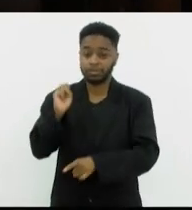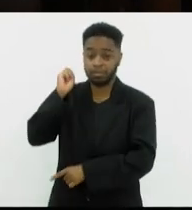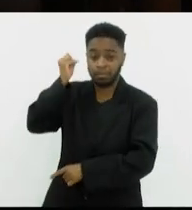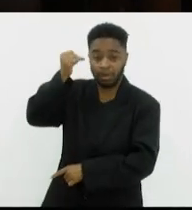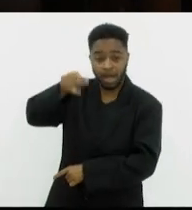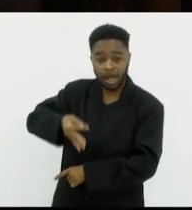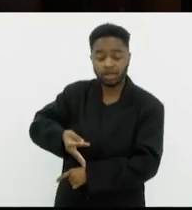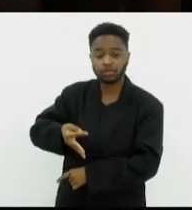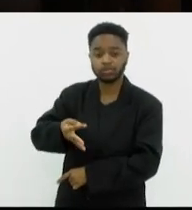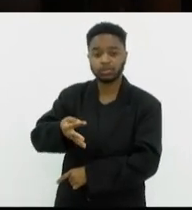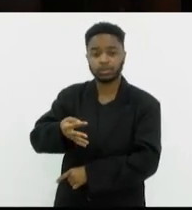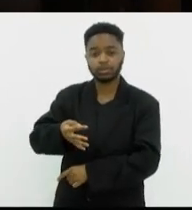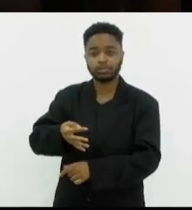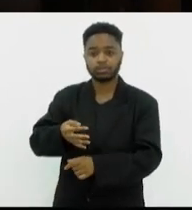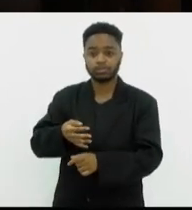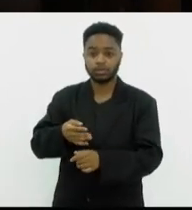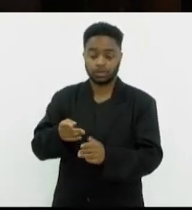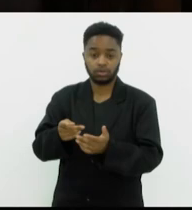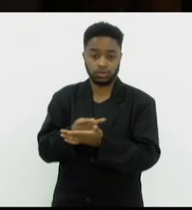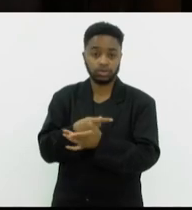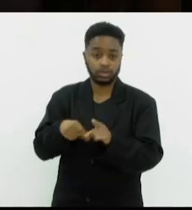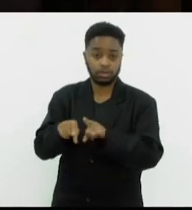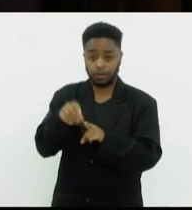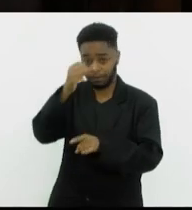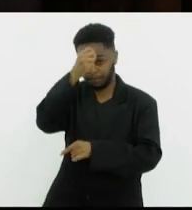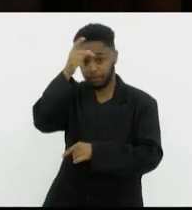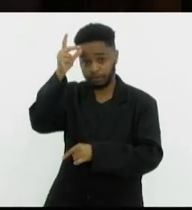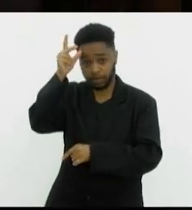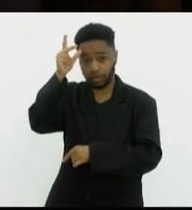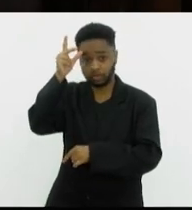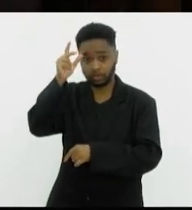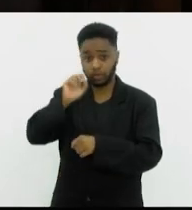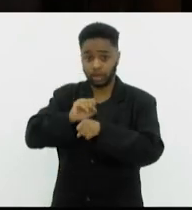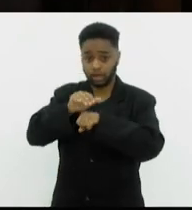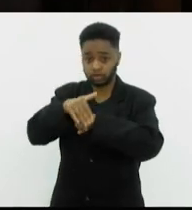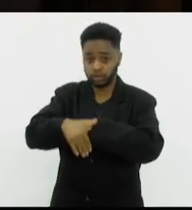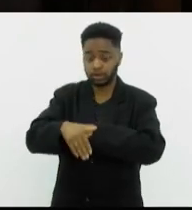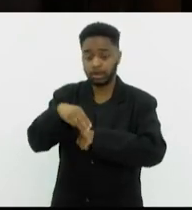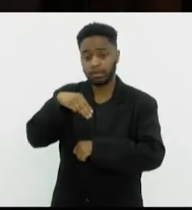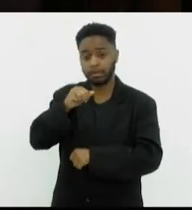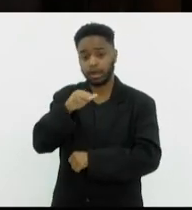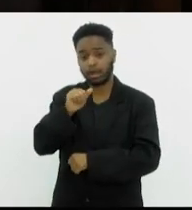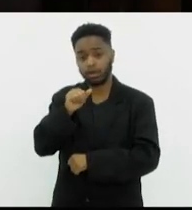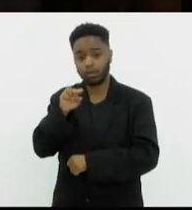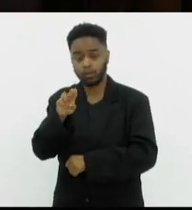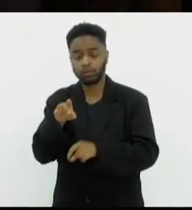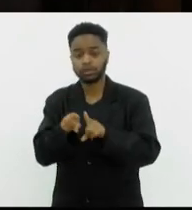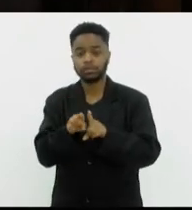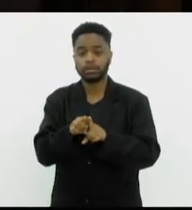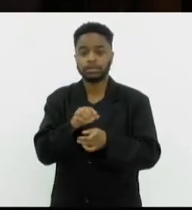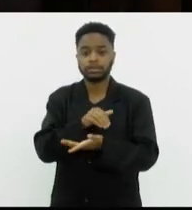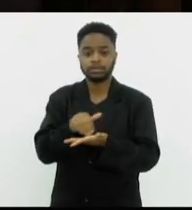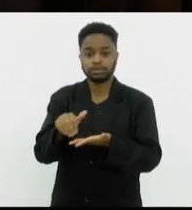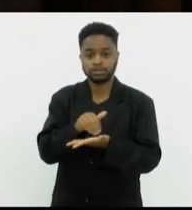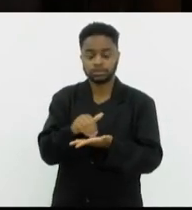madrugada em torno lá, inclusive o próprio prefeito de Cachoeiras de Macacu, o próprio